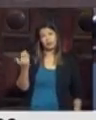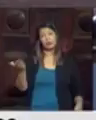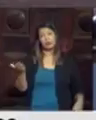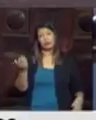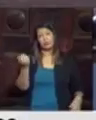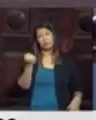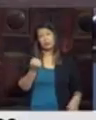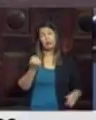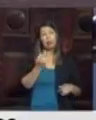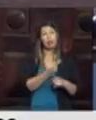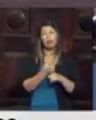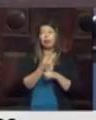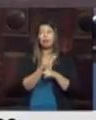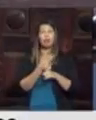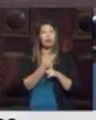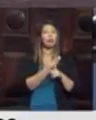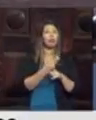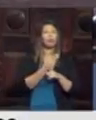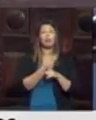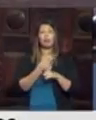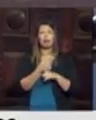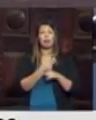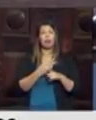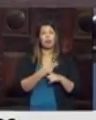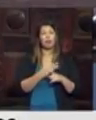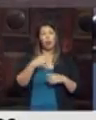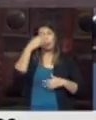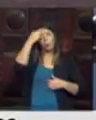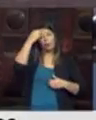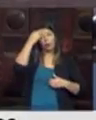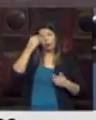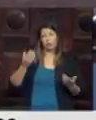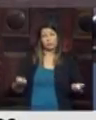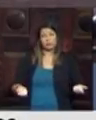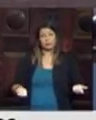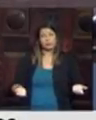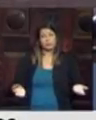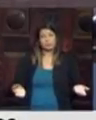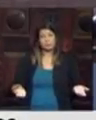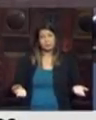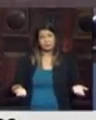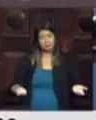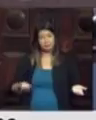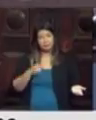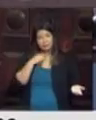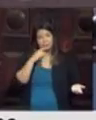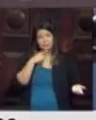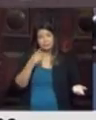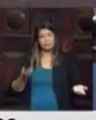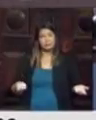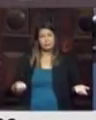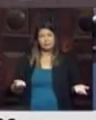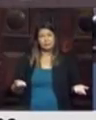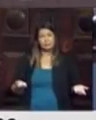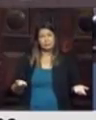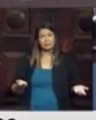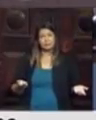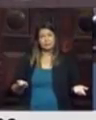à caçada ao macaco. Não adianta. Até